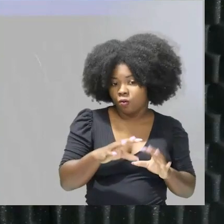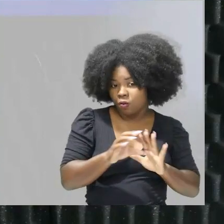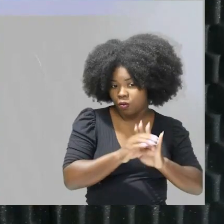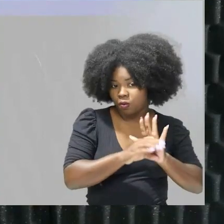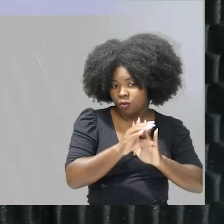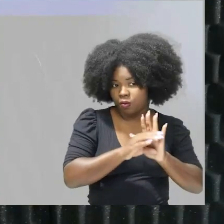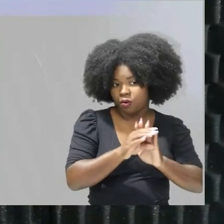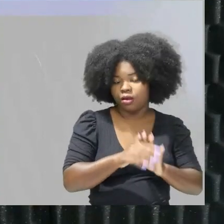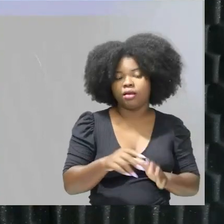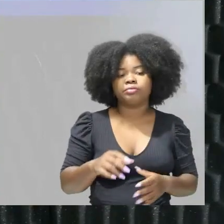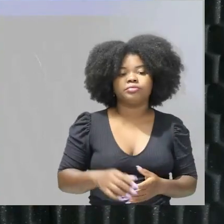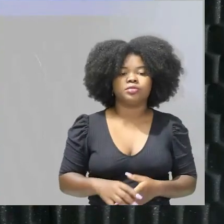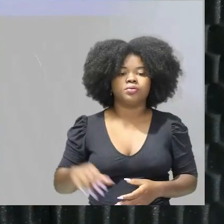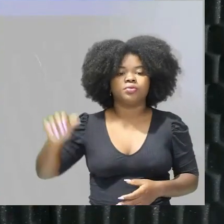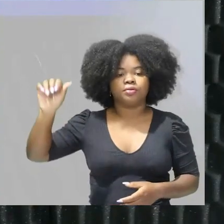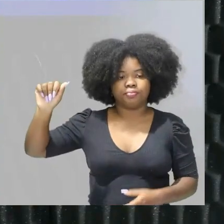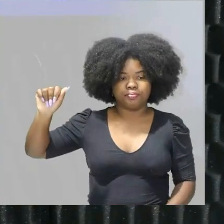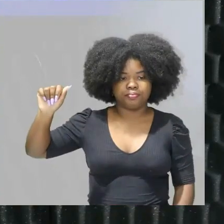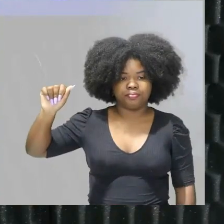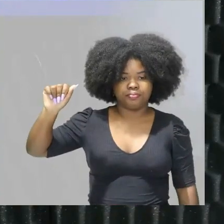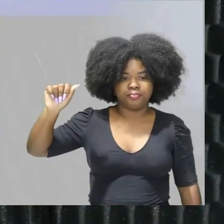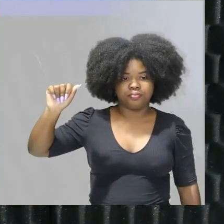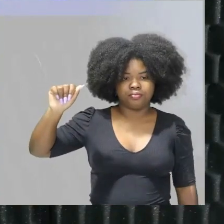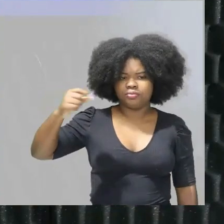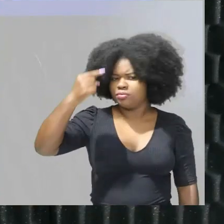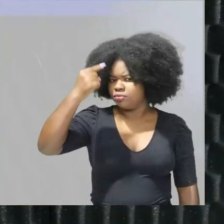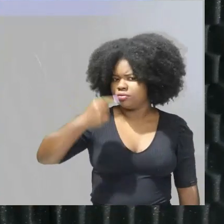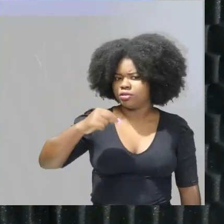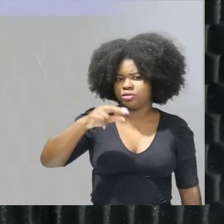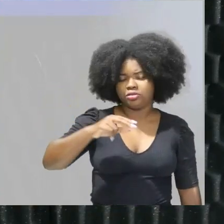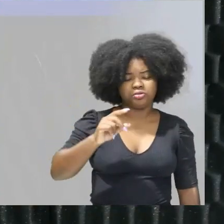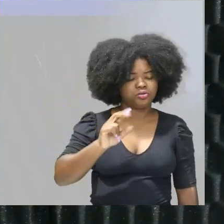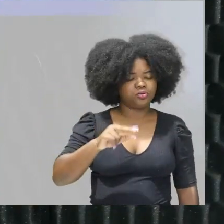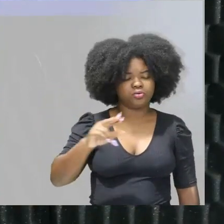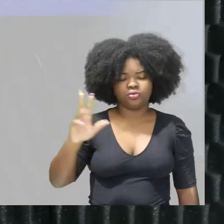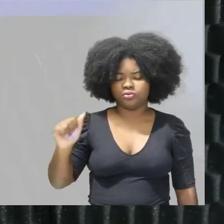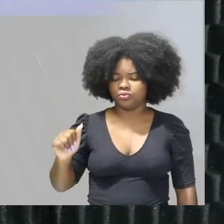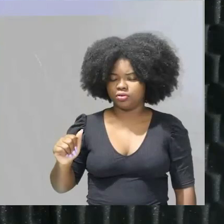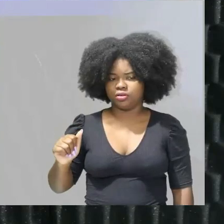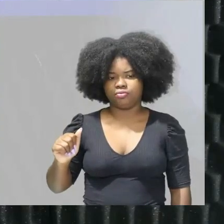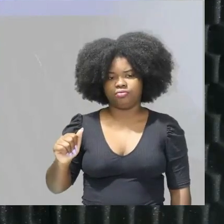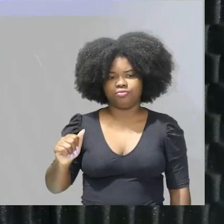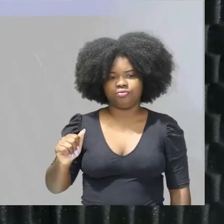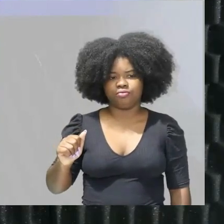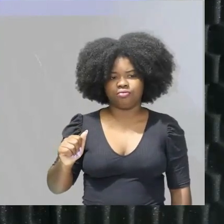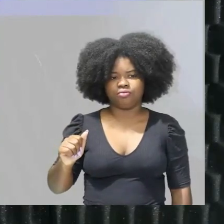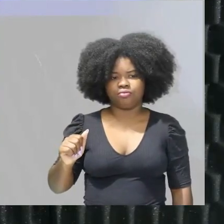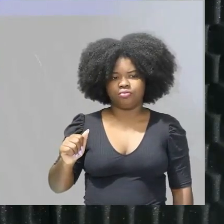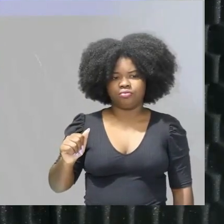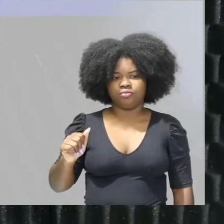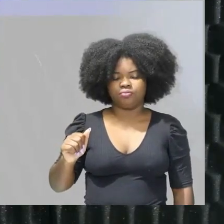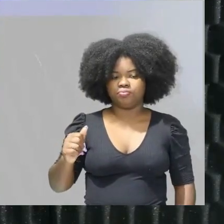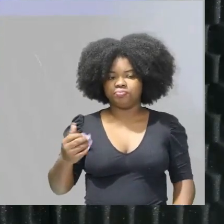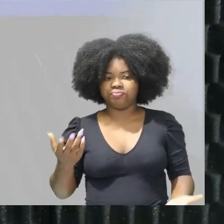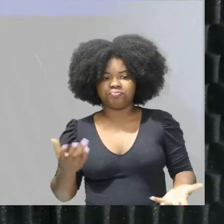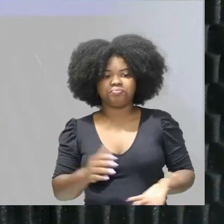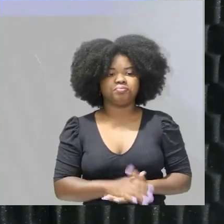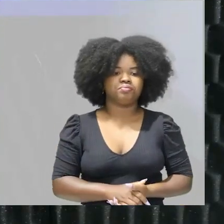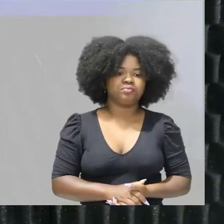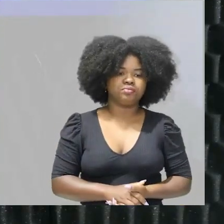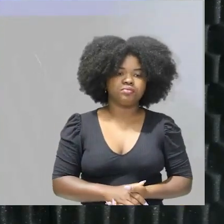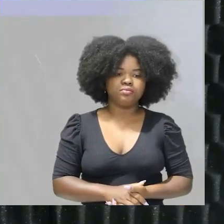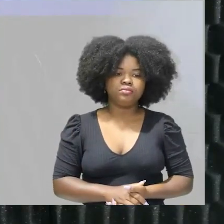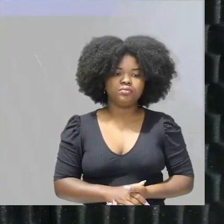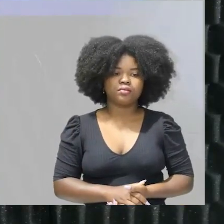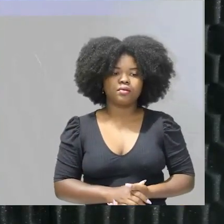intuição imagens não imagens até ficaria para os sentidos não daria para a